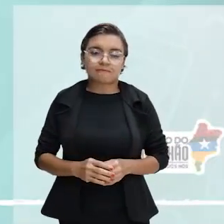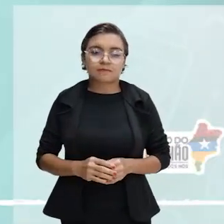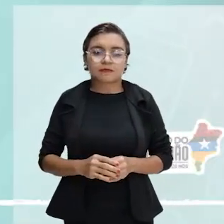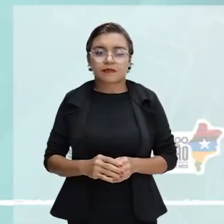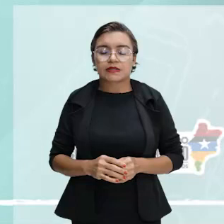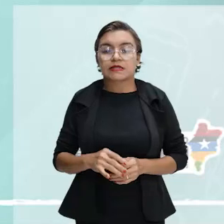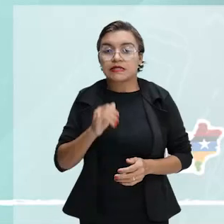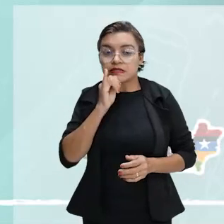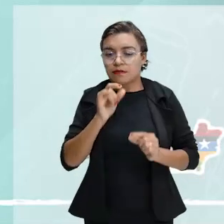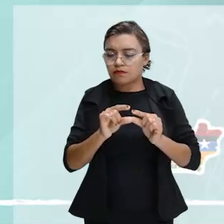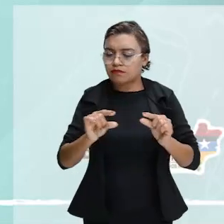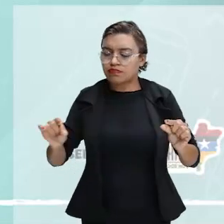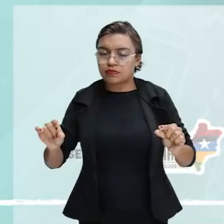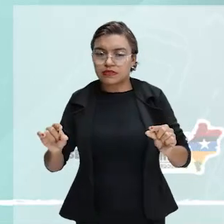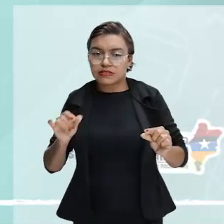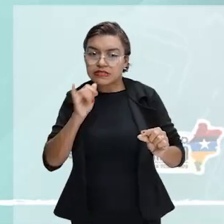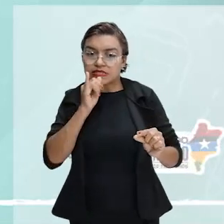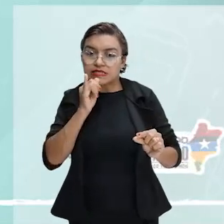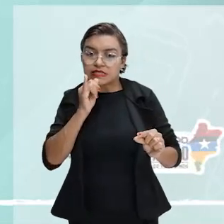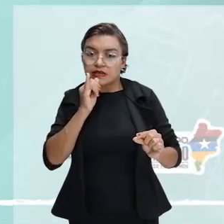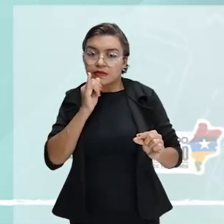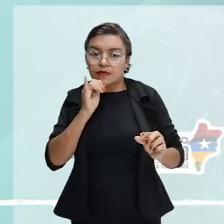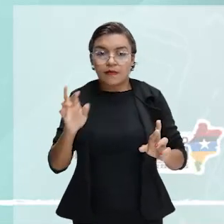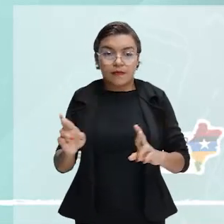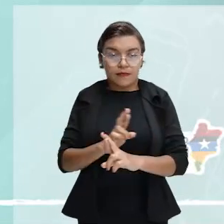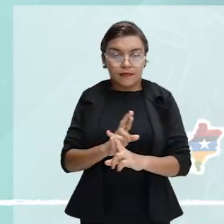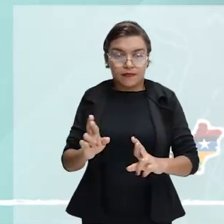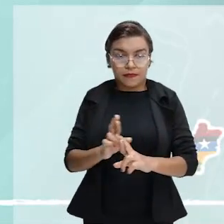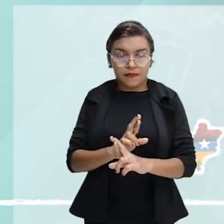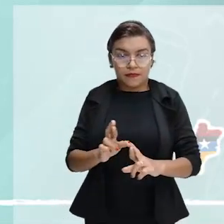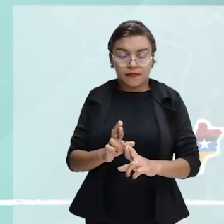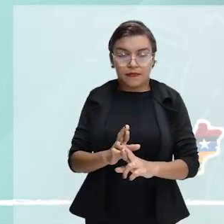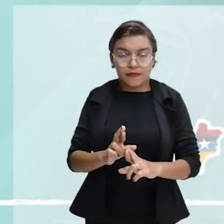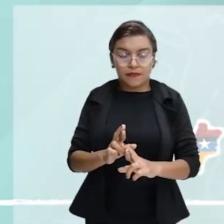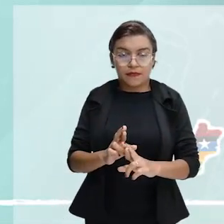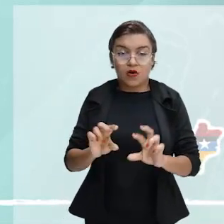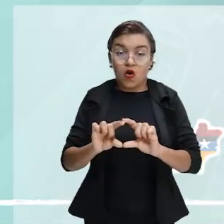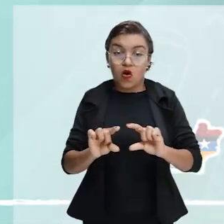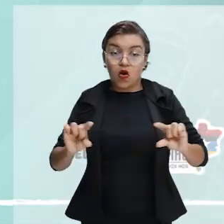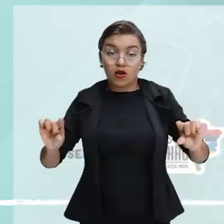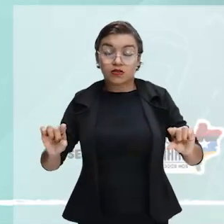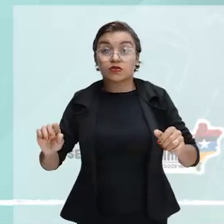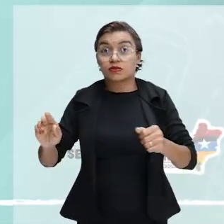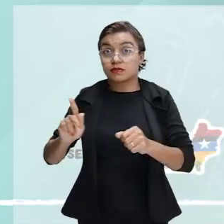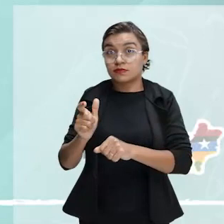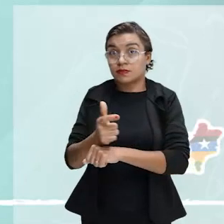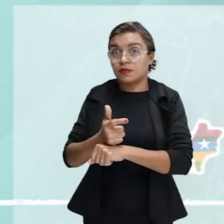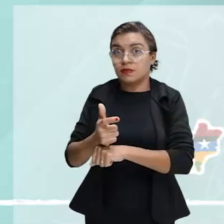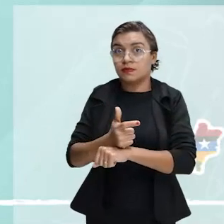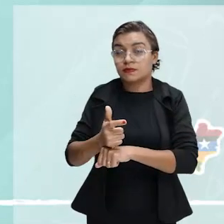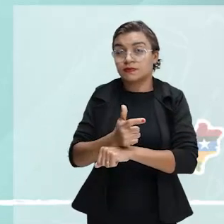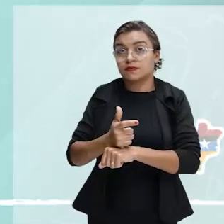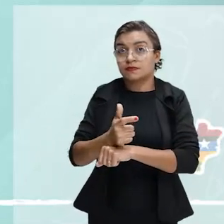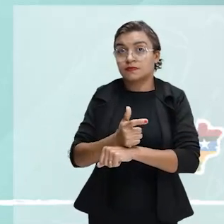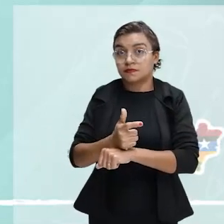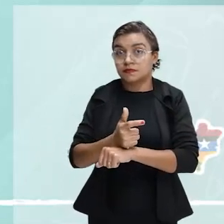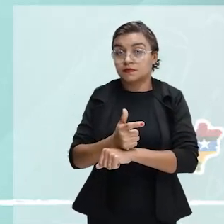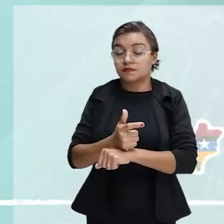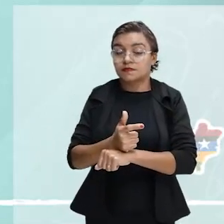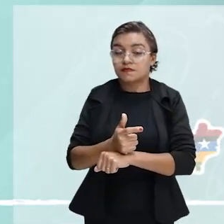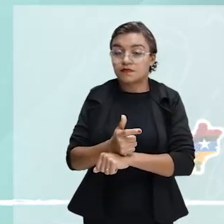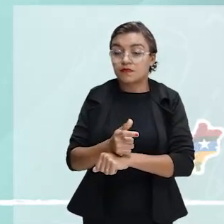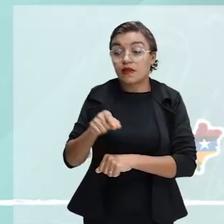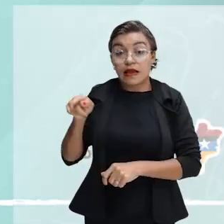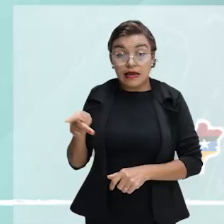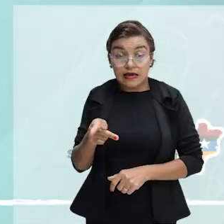uma relação de pronomes relativos com as orações adjetivas. Por quê? Porque são eles que vão introduzi-las, são eles